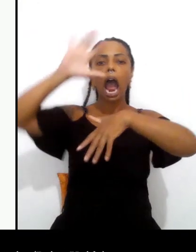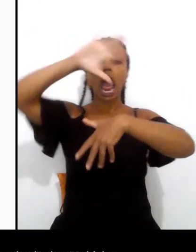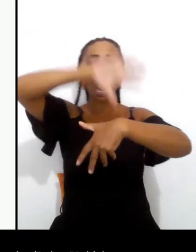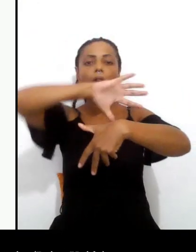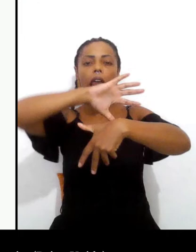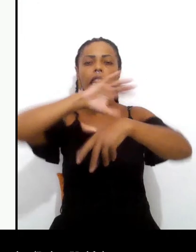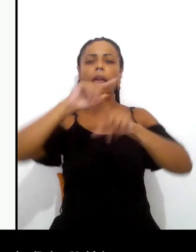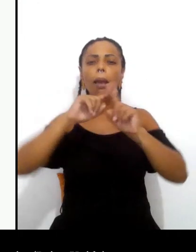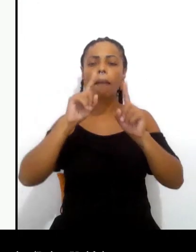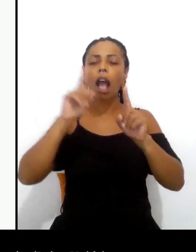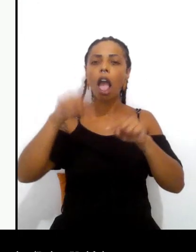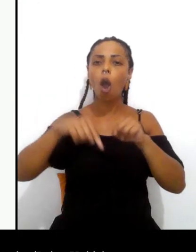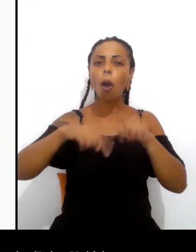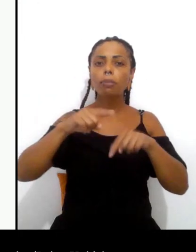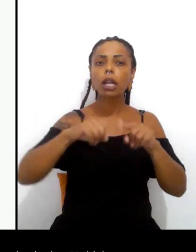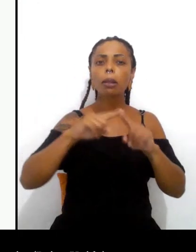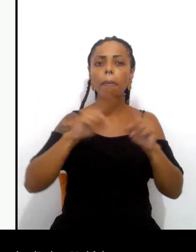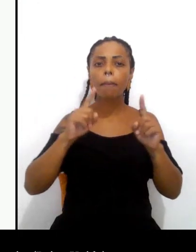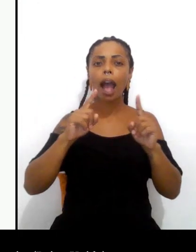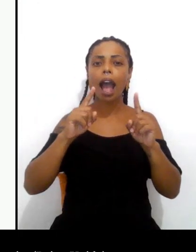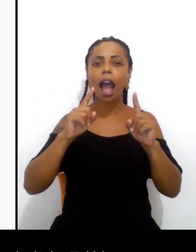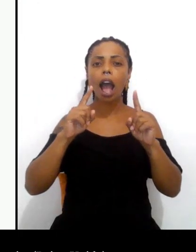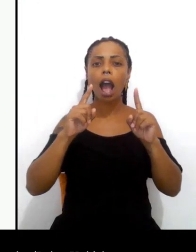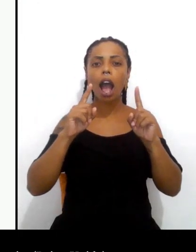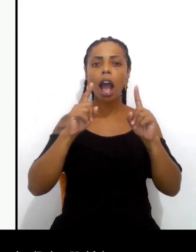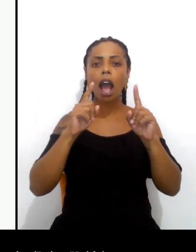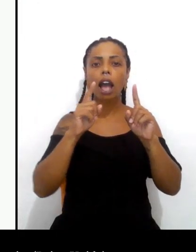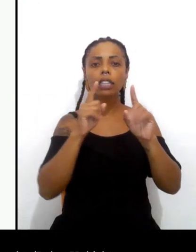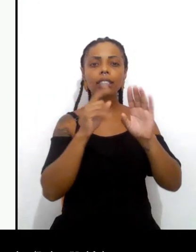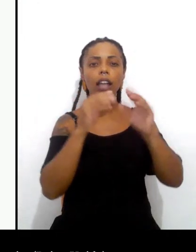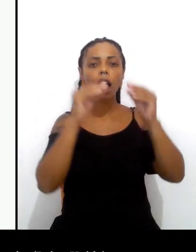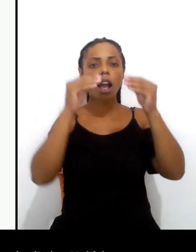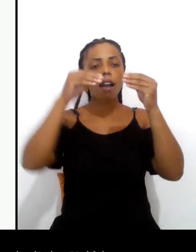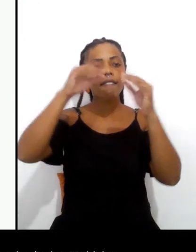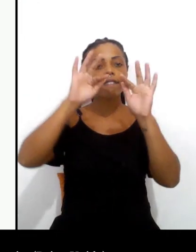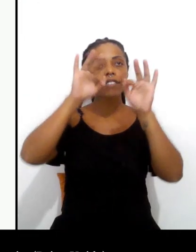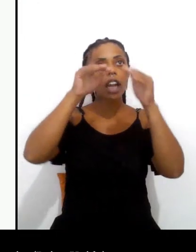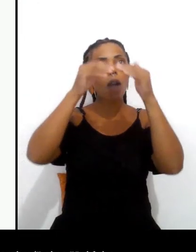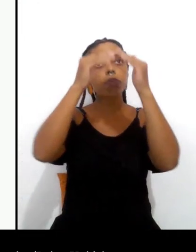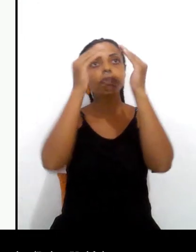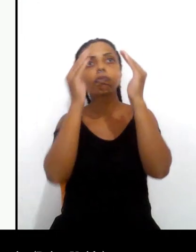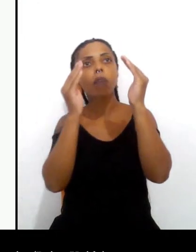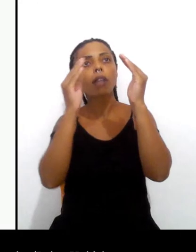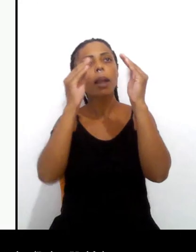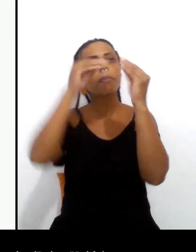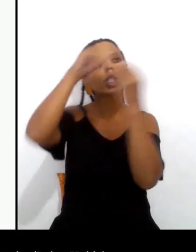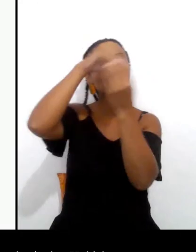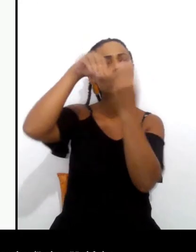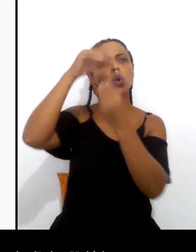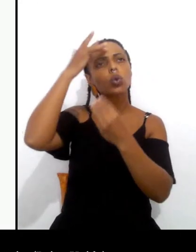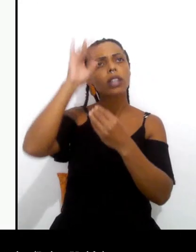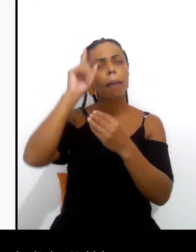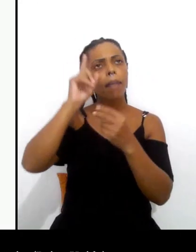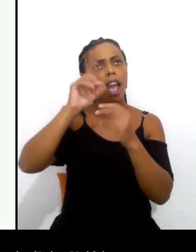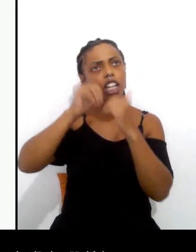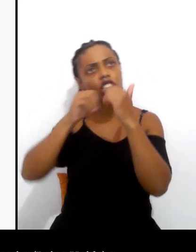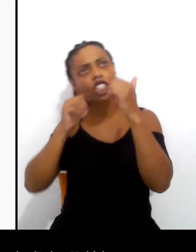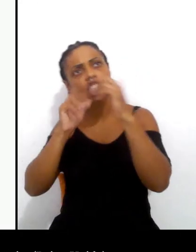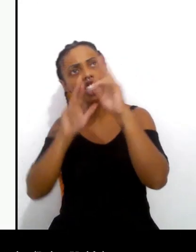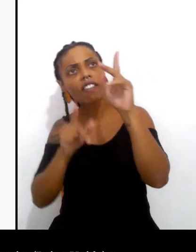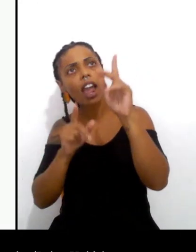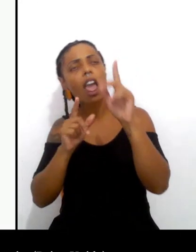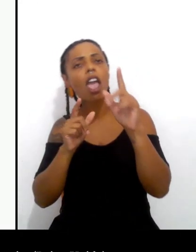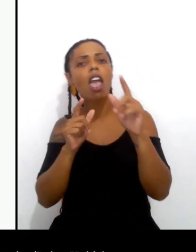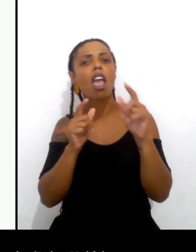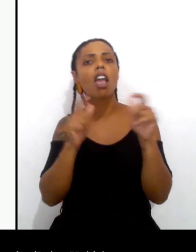fundidos ou as suas fronteiras estão fundidas é difícil saber se são diferentes e onde está